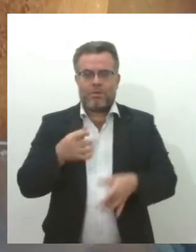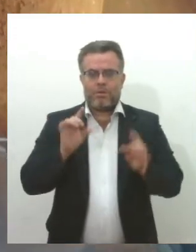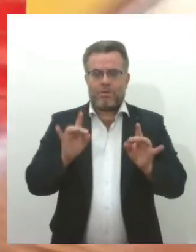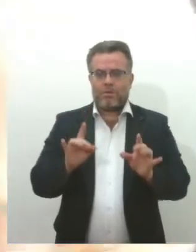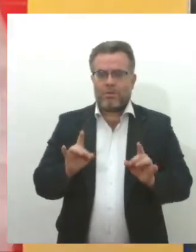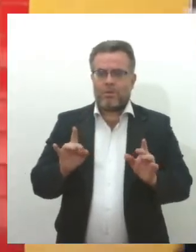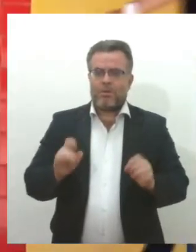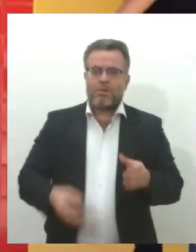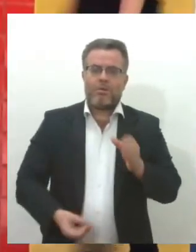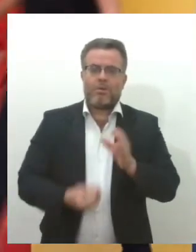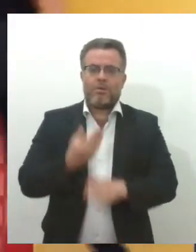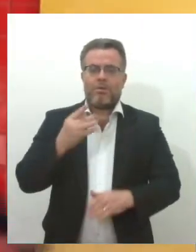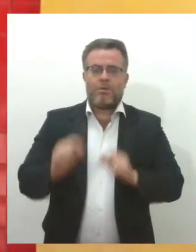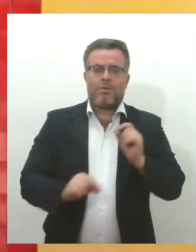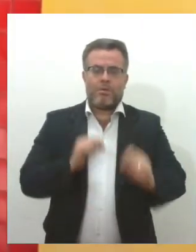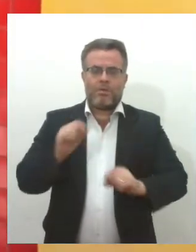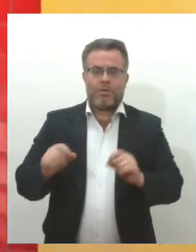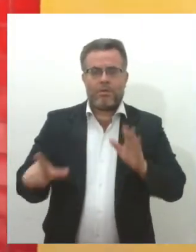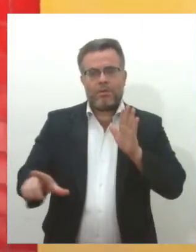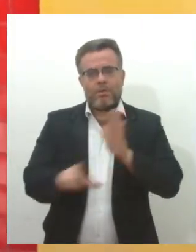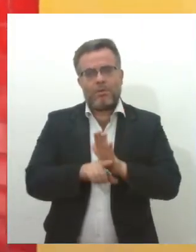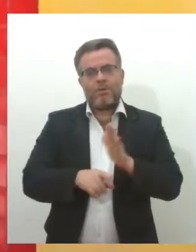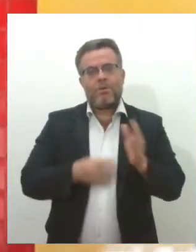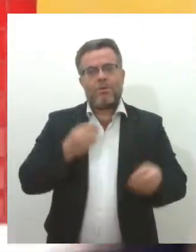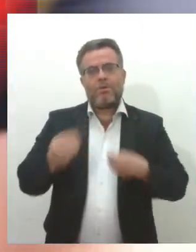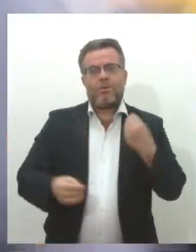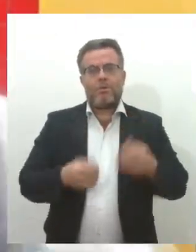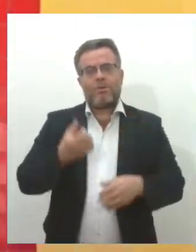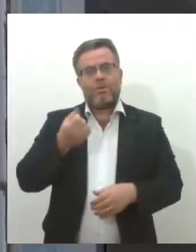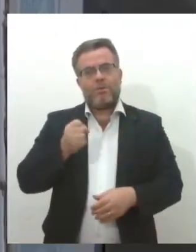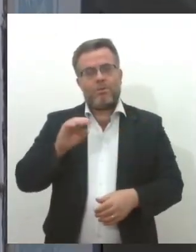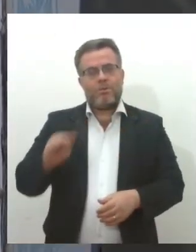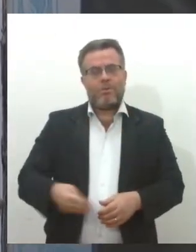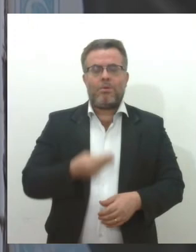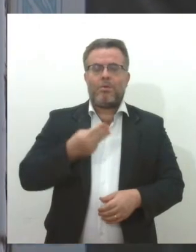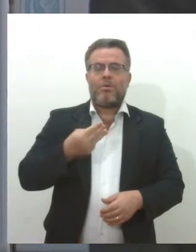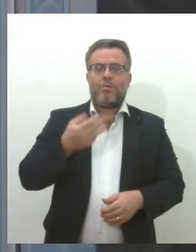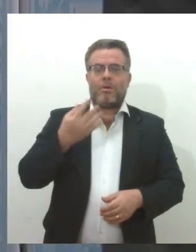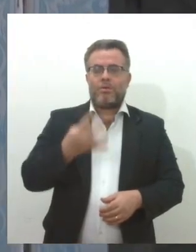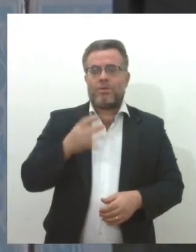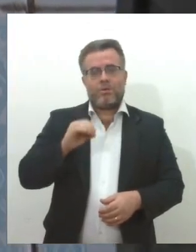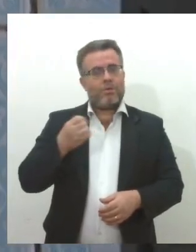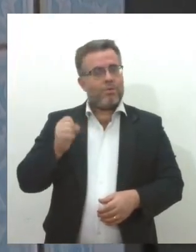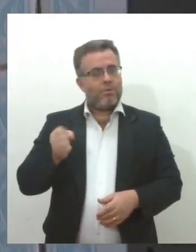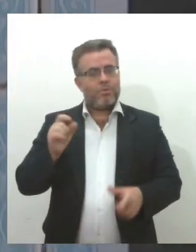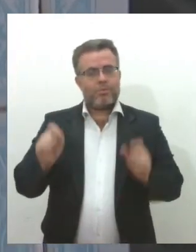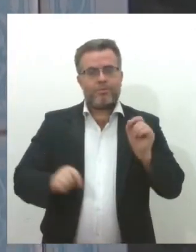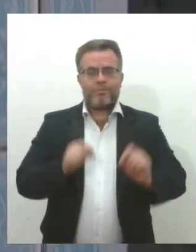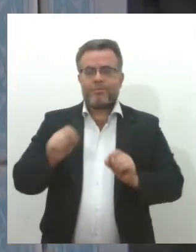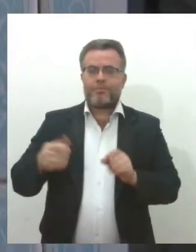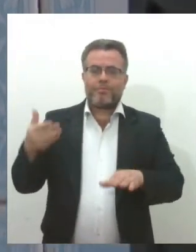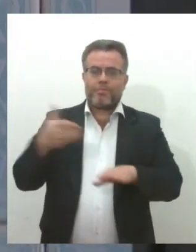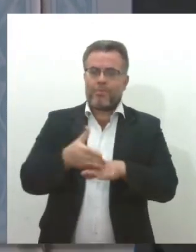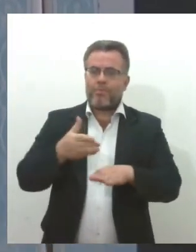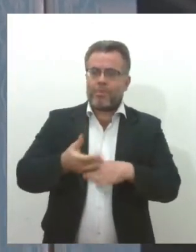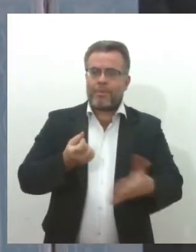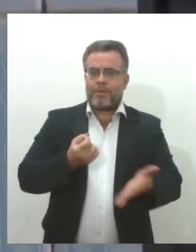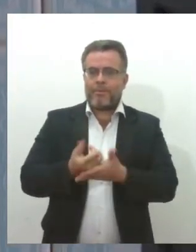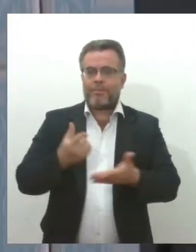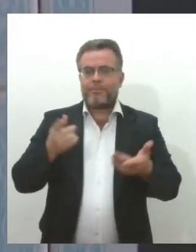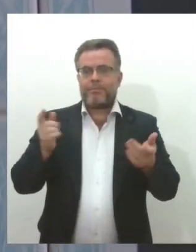cumprir com o que determina a lei do 8408 e os clientes conseguem encontrar em local